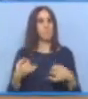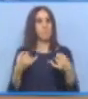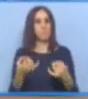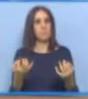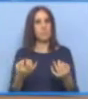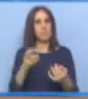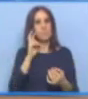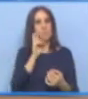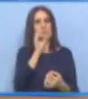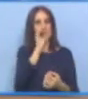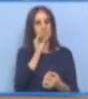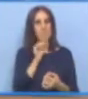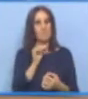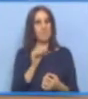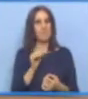também ver